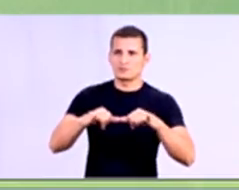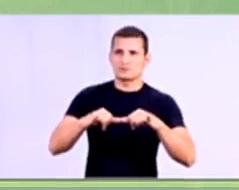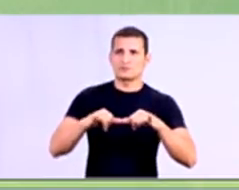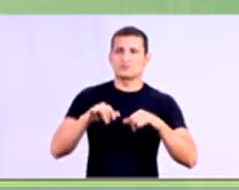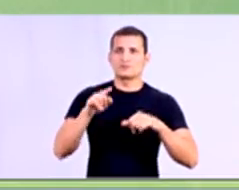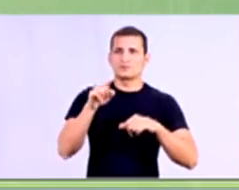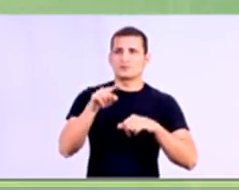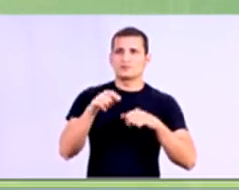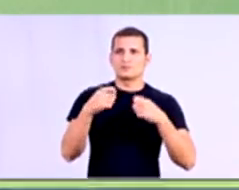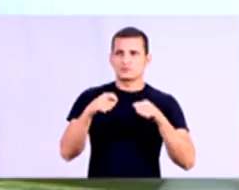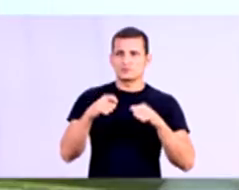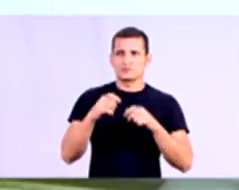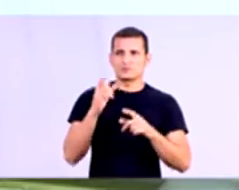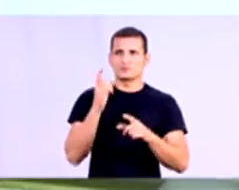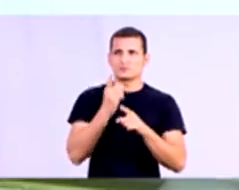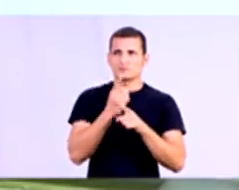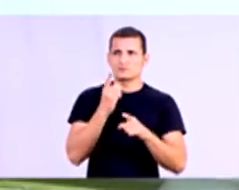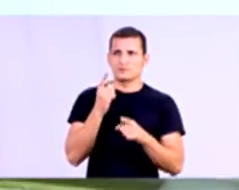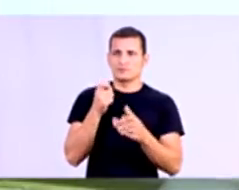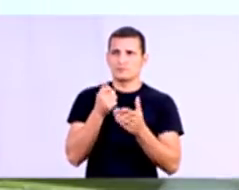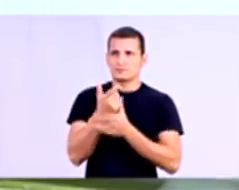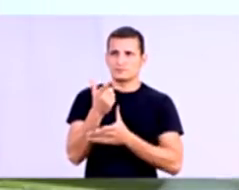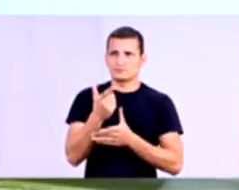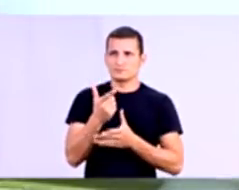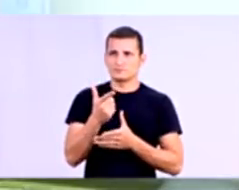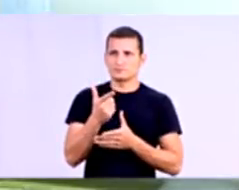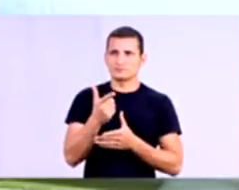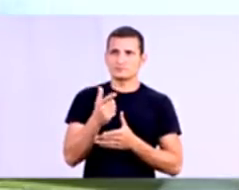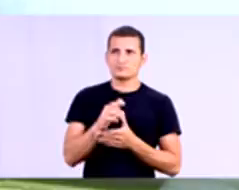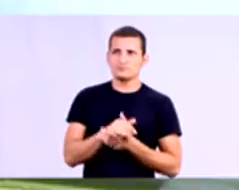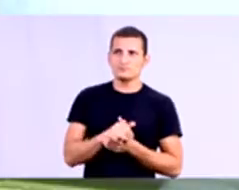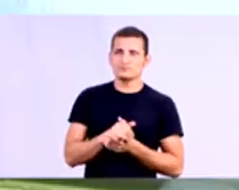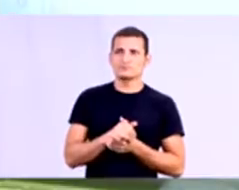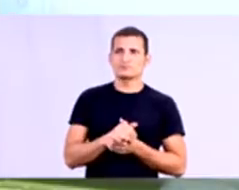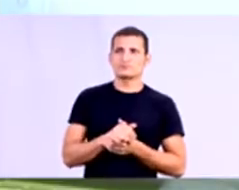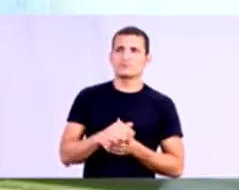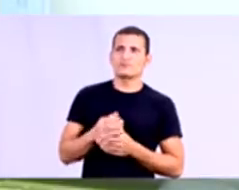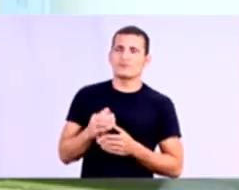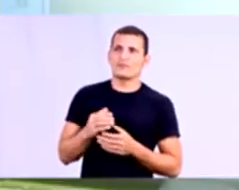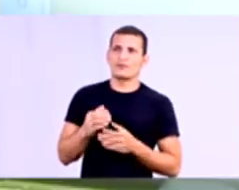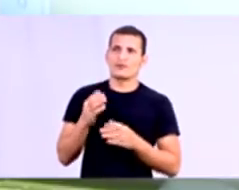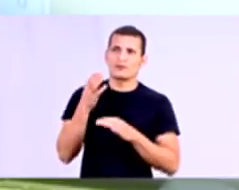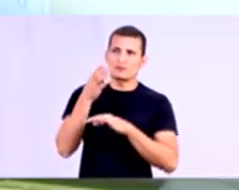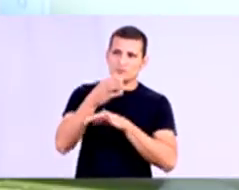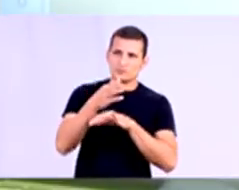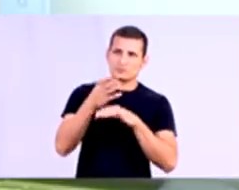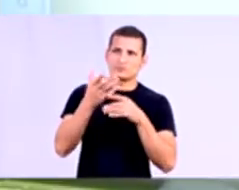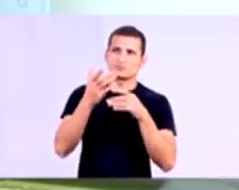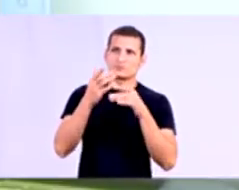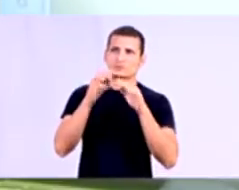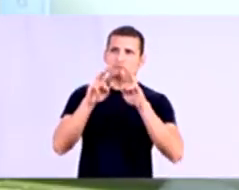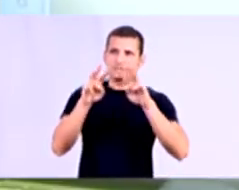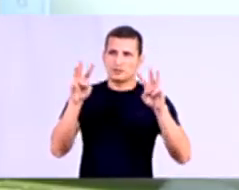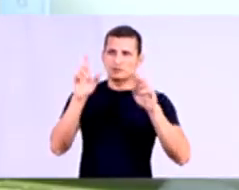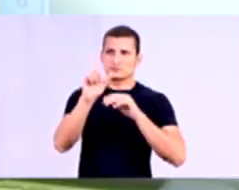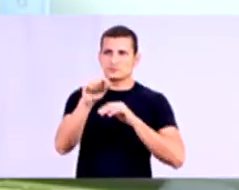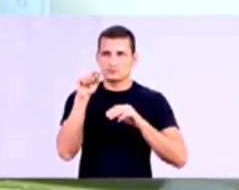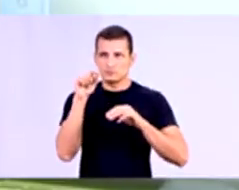precise identificar o pagamento. A partir do momento que o meu cliente entrou no site, selecionou o